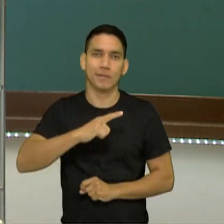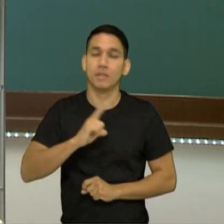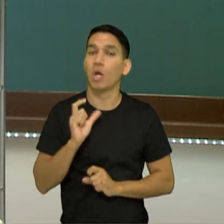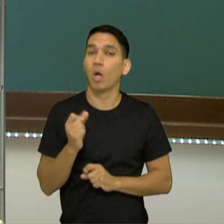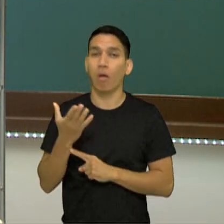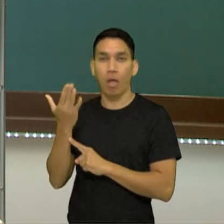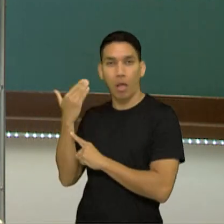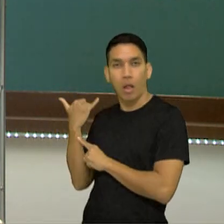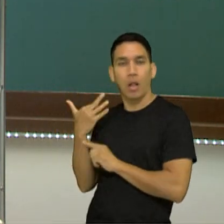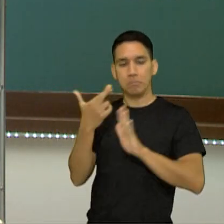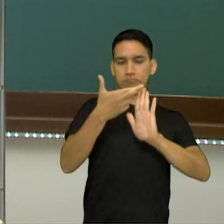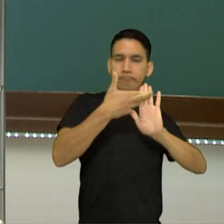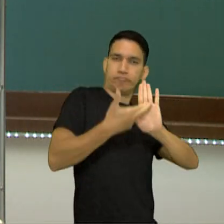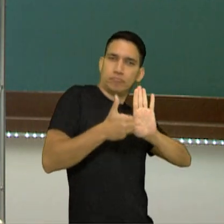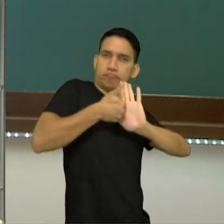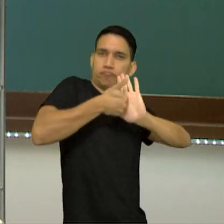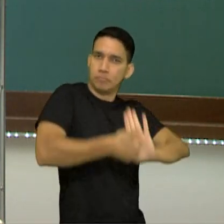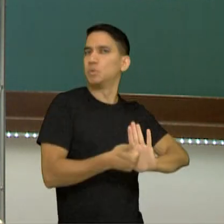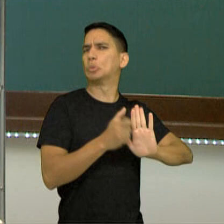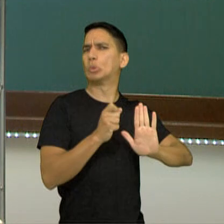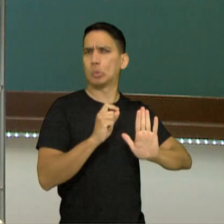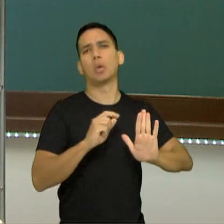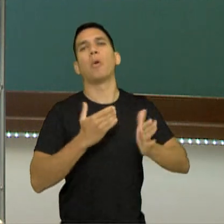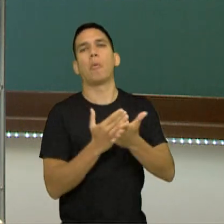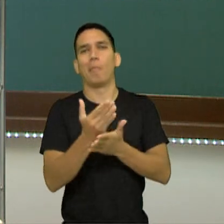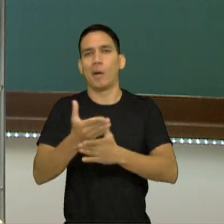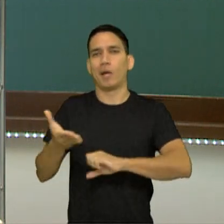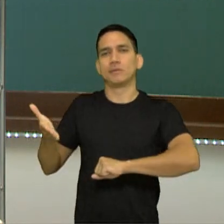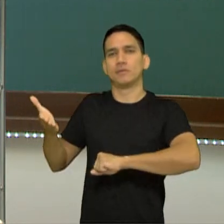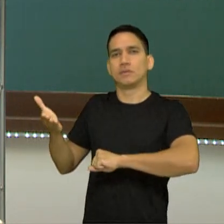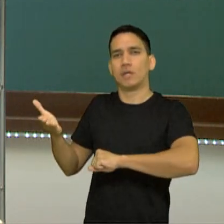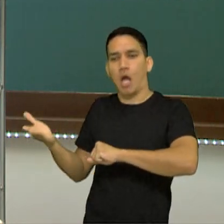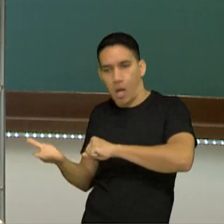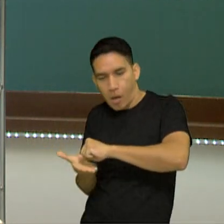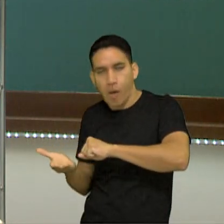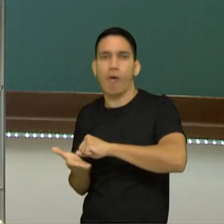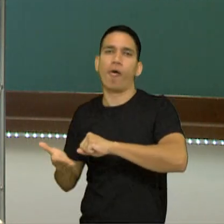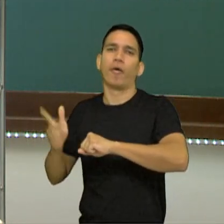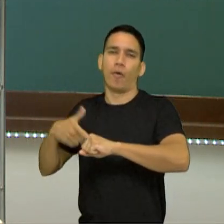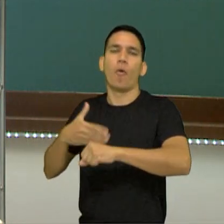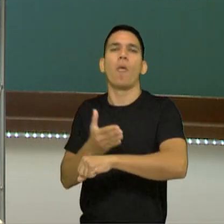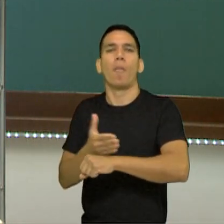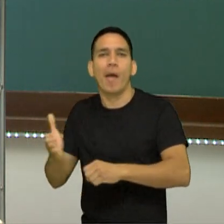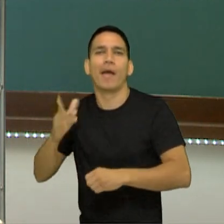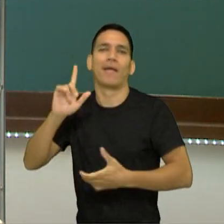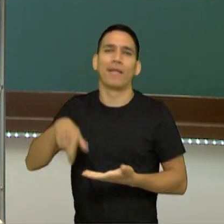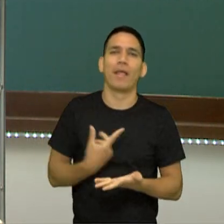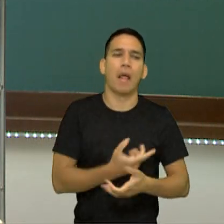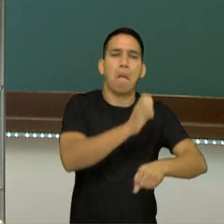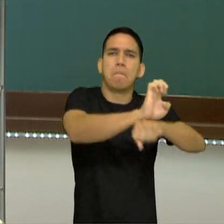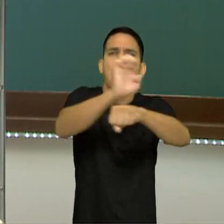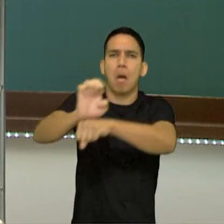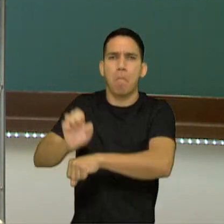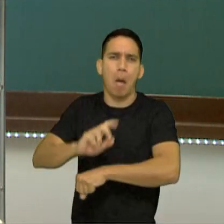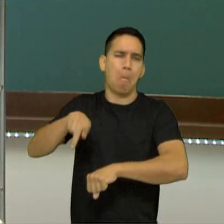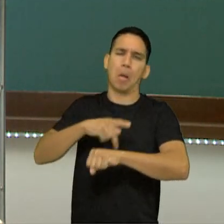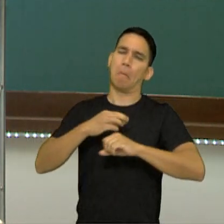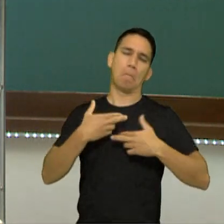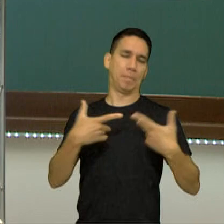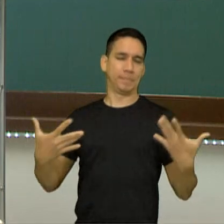antigo regime e a gente vai ter então a idade contemporânea que temos hoje, os estados-nação e tudo mais.